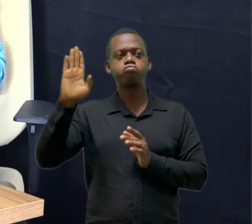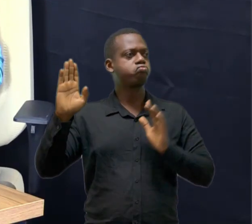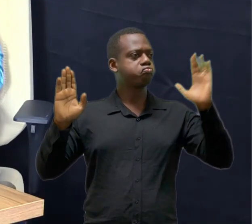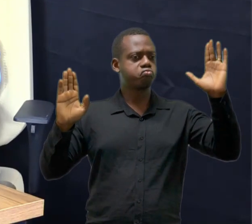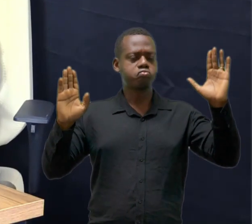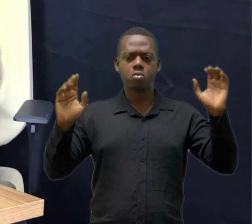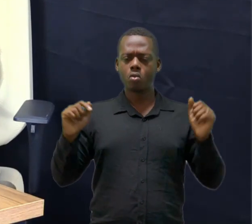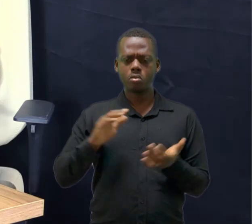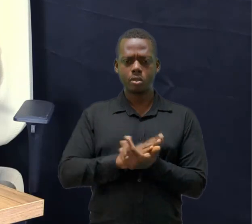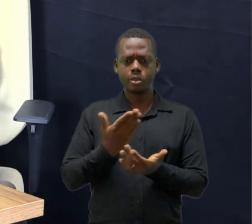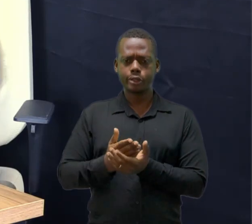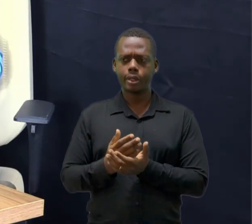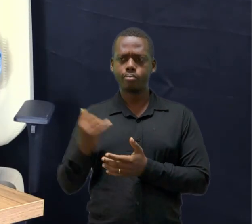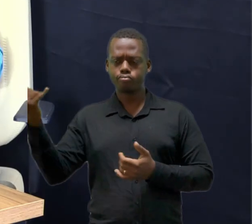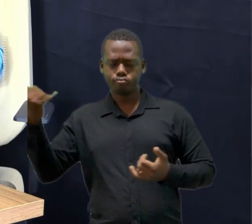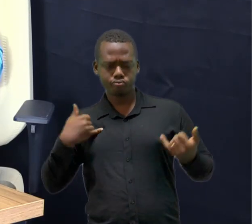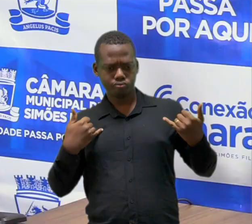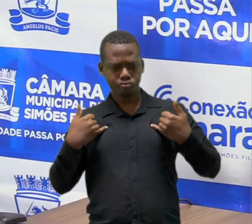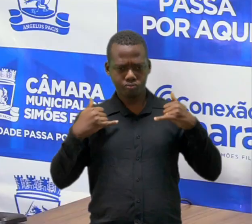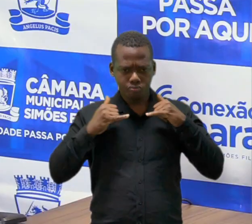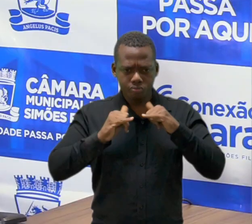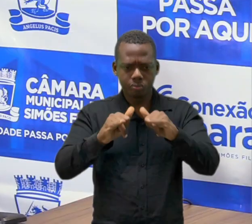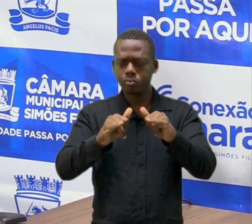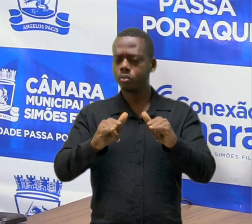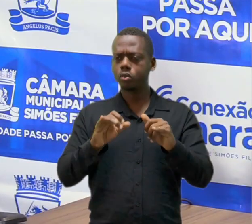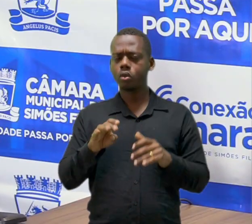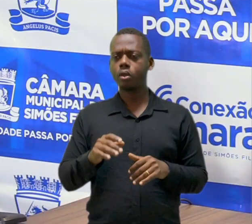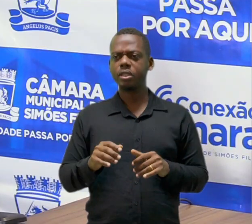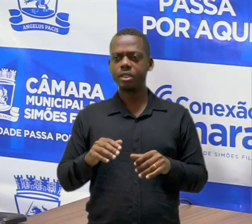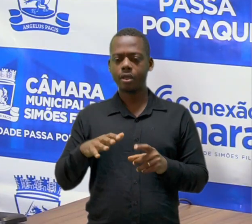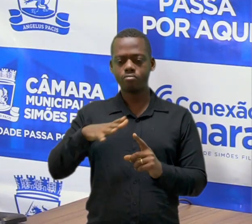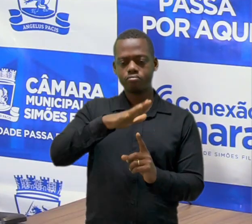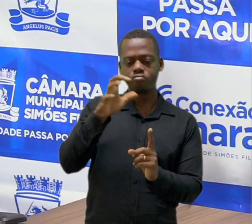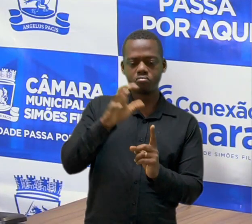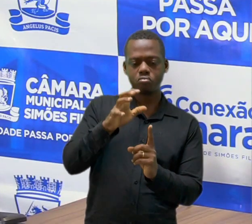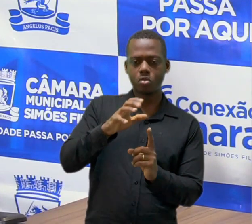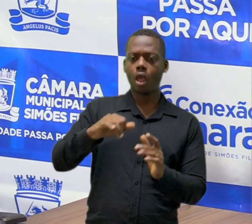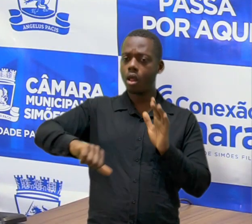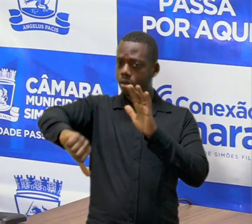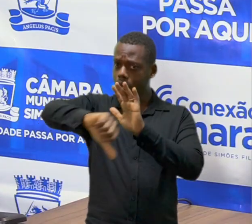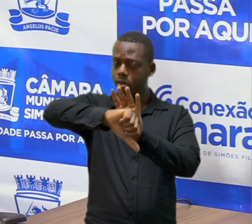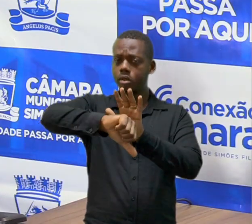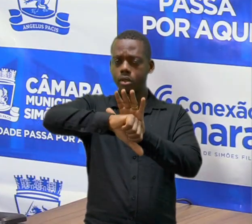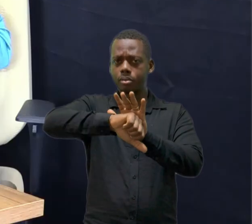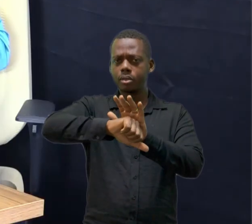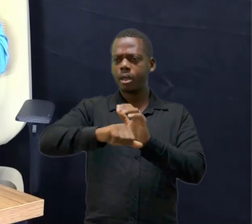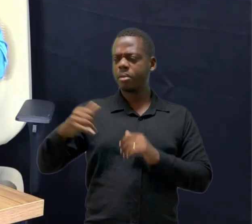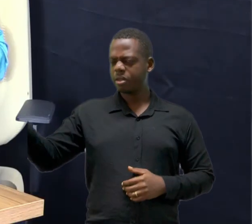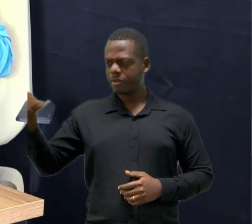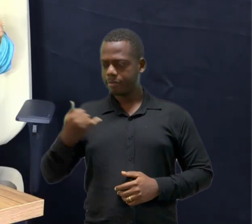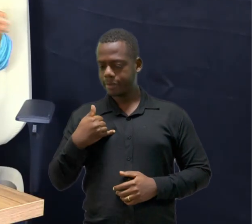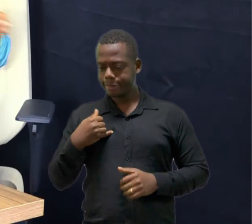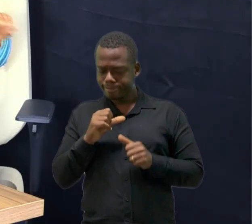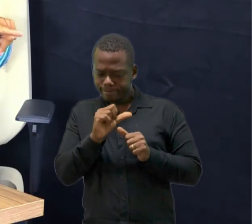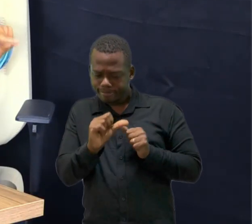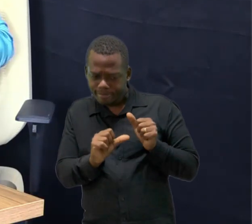intérprete é neutro. Verdade. Porque isso é um crime. É um crime. Você chegar, a pessoa está falando uma coisa e você não quer que o